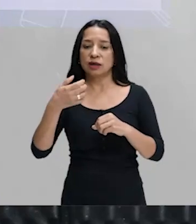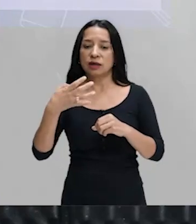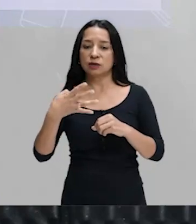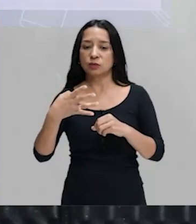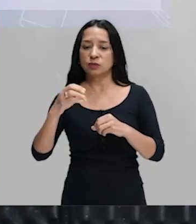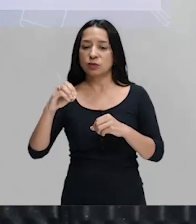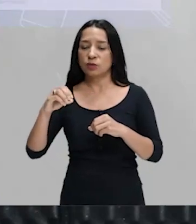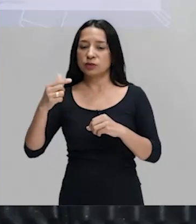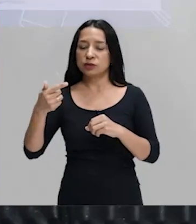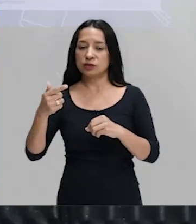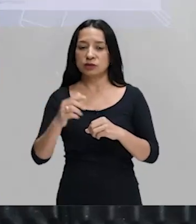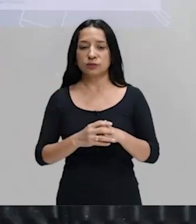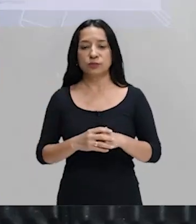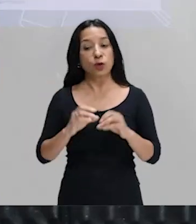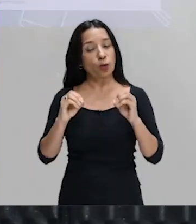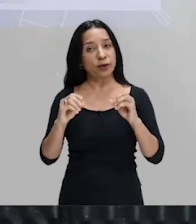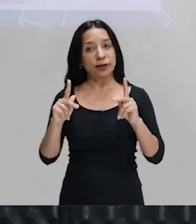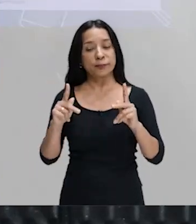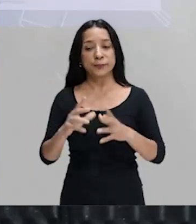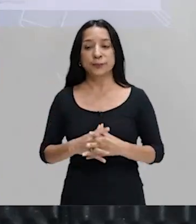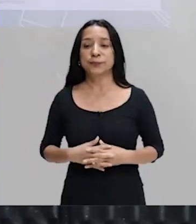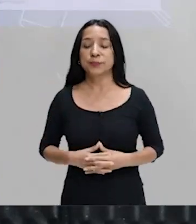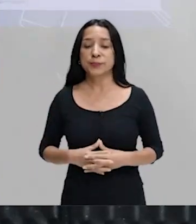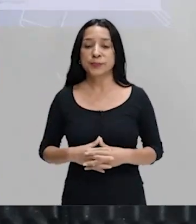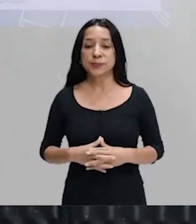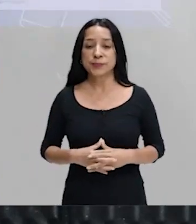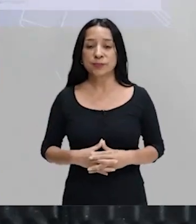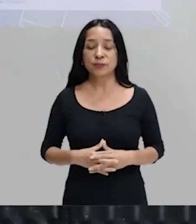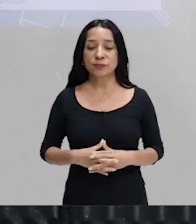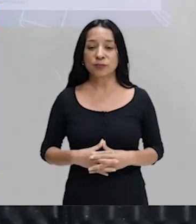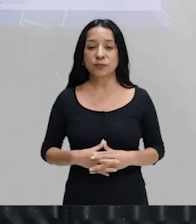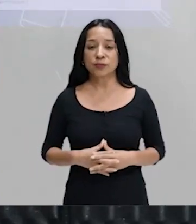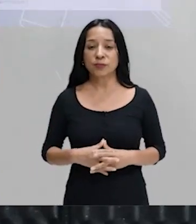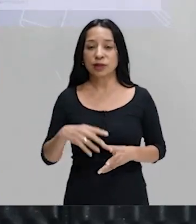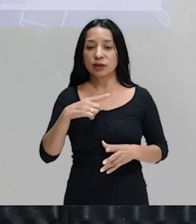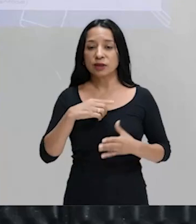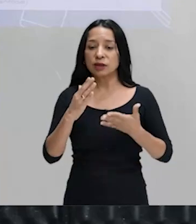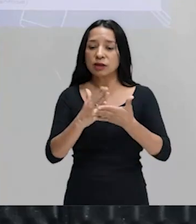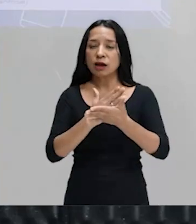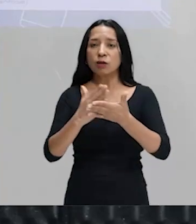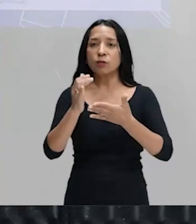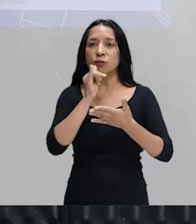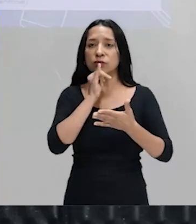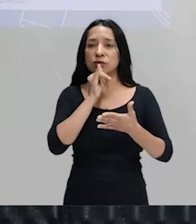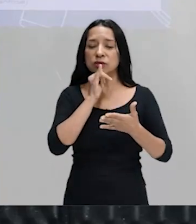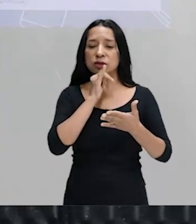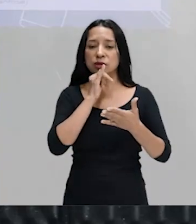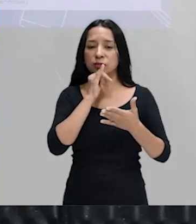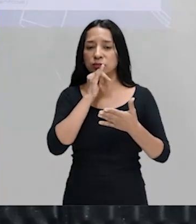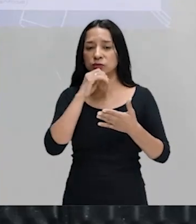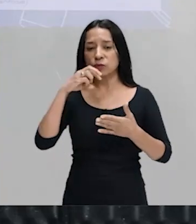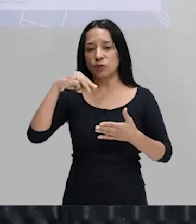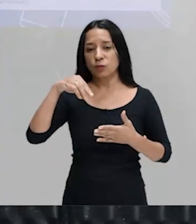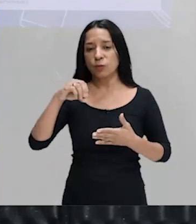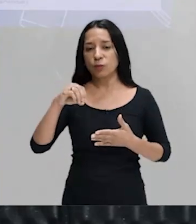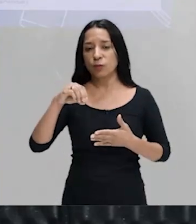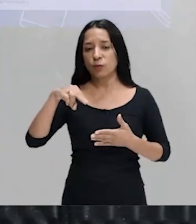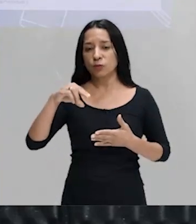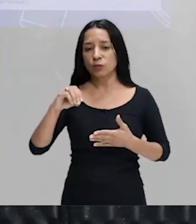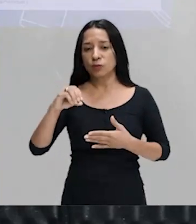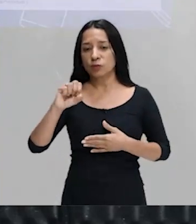C7H14O7. Tá, pessoal? Agora, eu tenho aqui alguns exemplos de monossacarídeos,